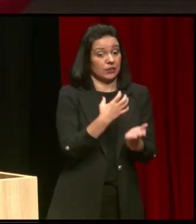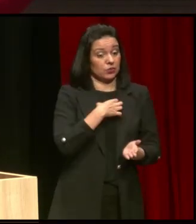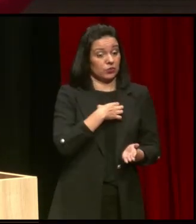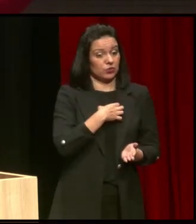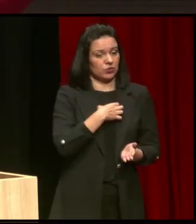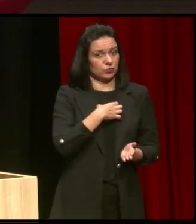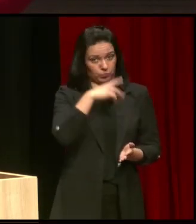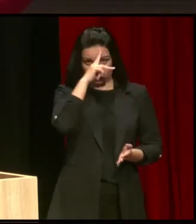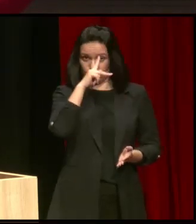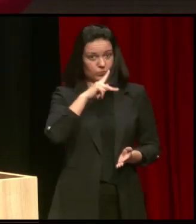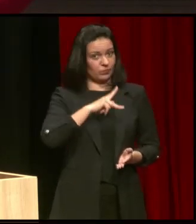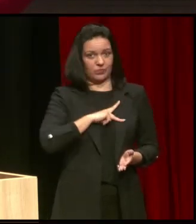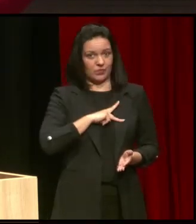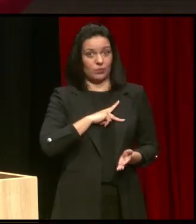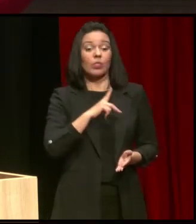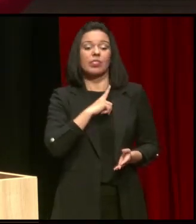formas.